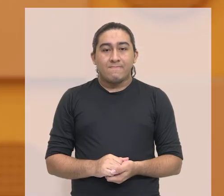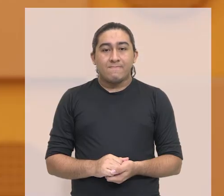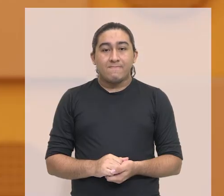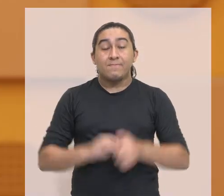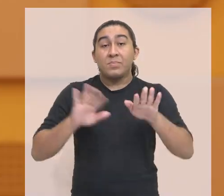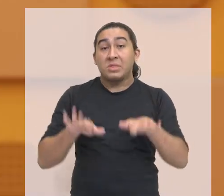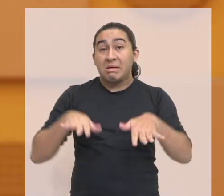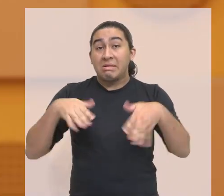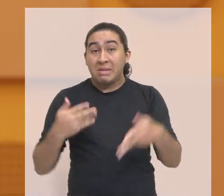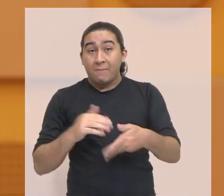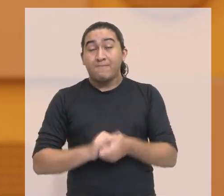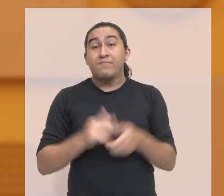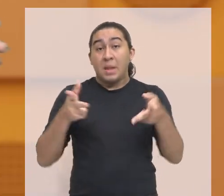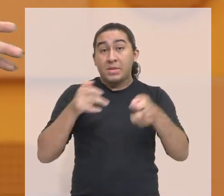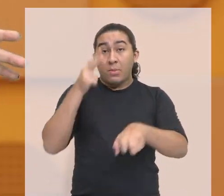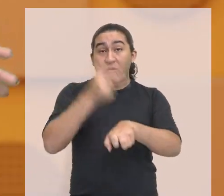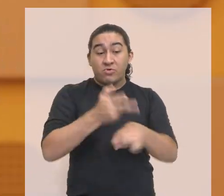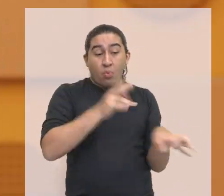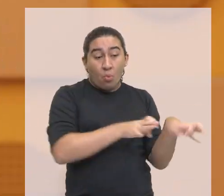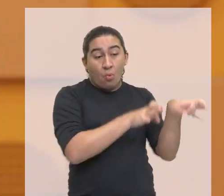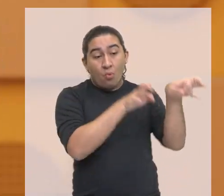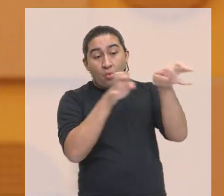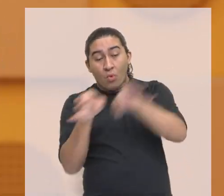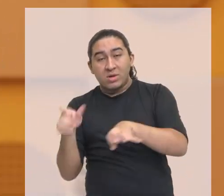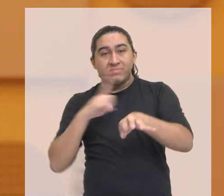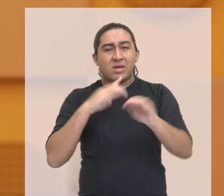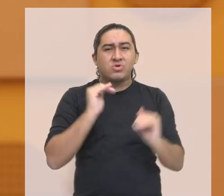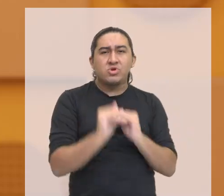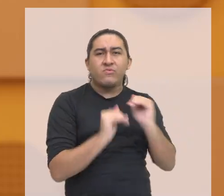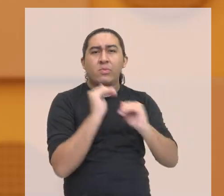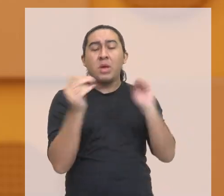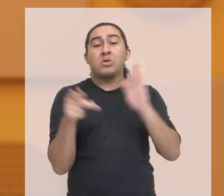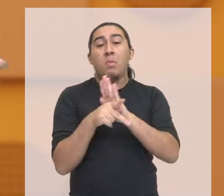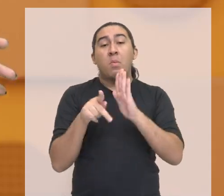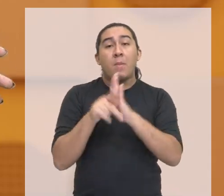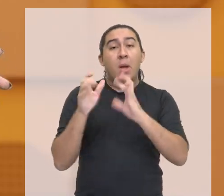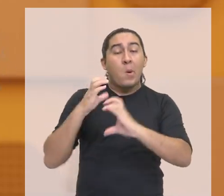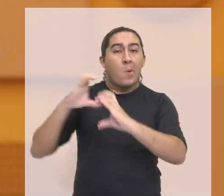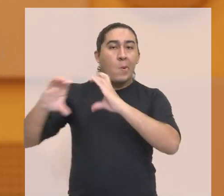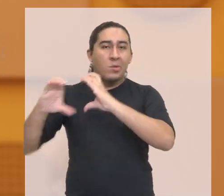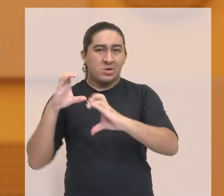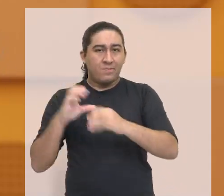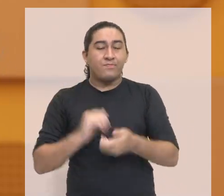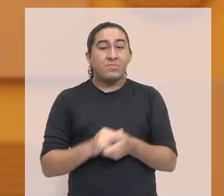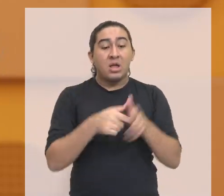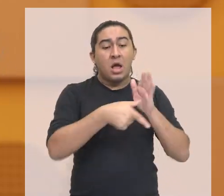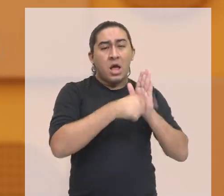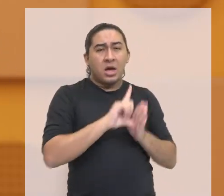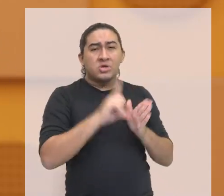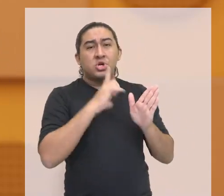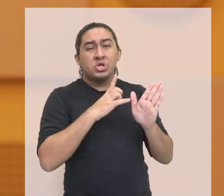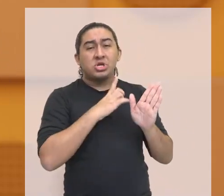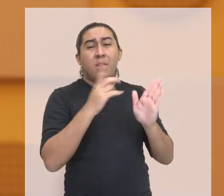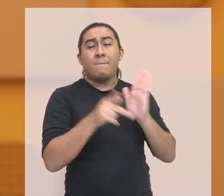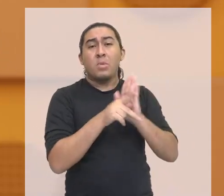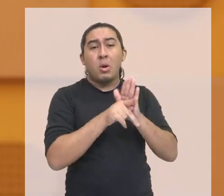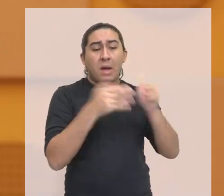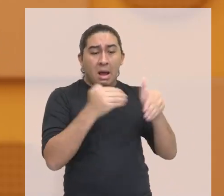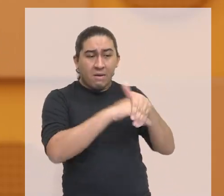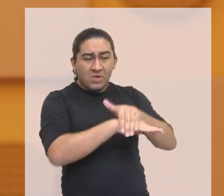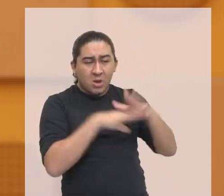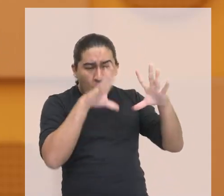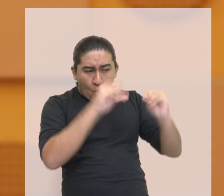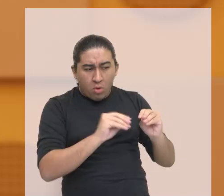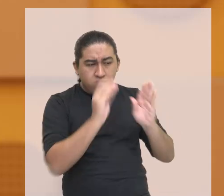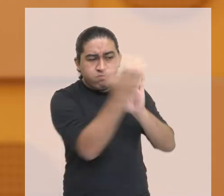Então, queridos, vocês observaram aí a questão da evolução da comunicação, né? Antes era feito através da pintura das paredes das